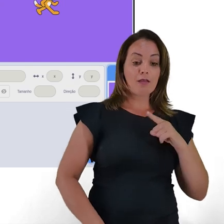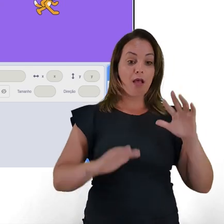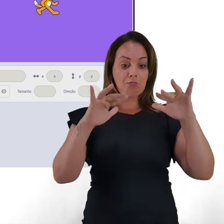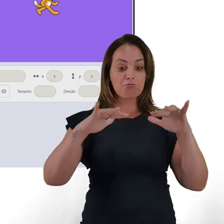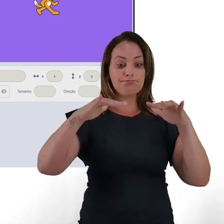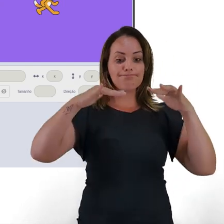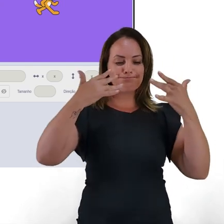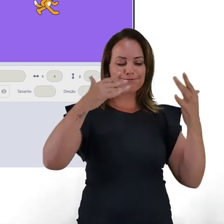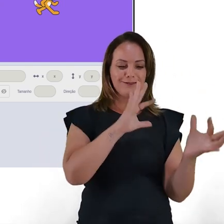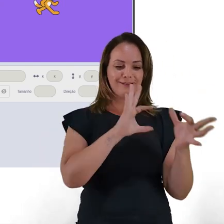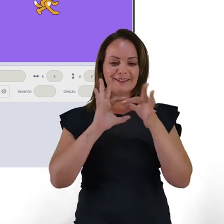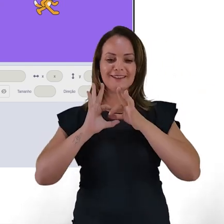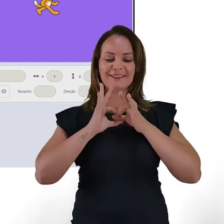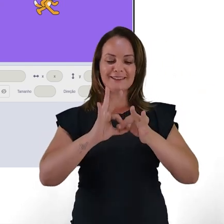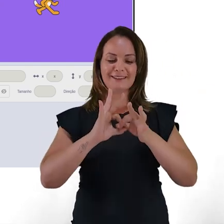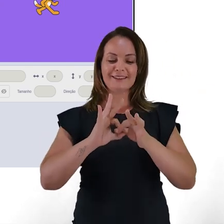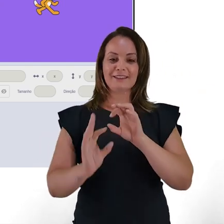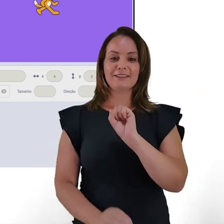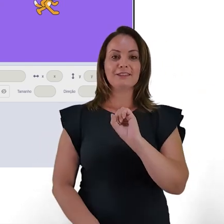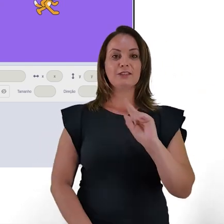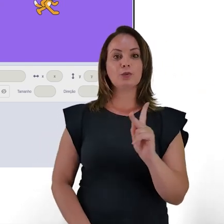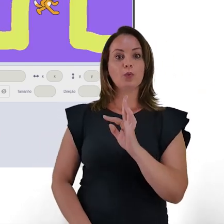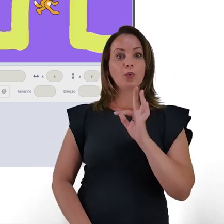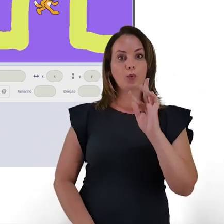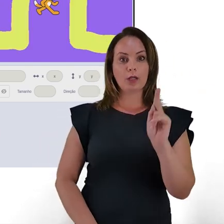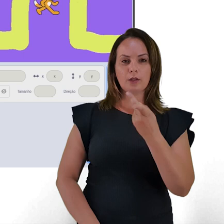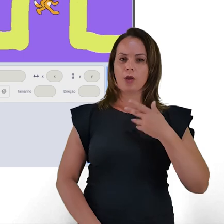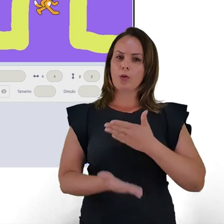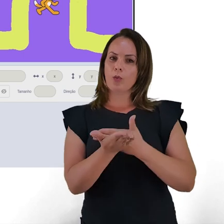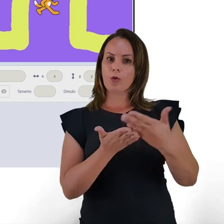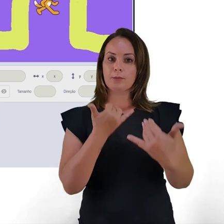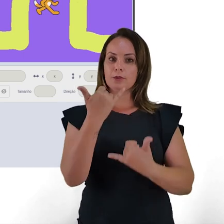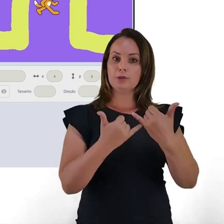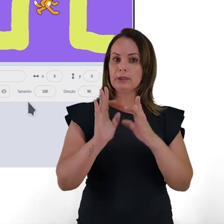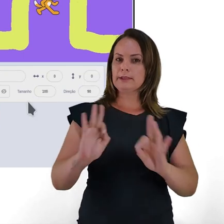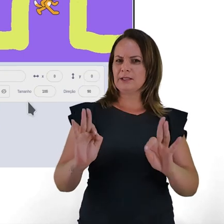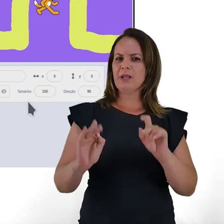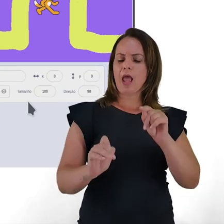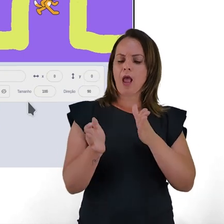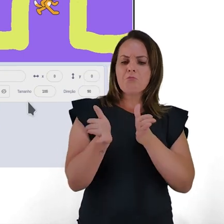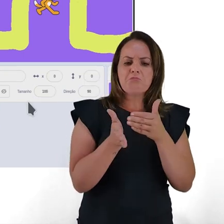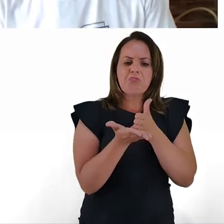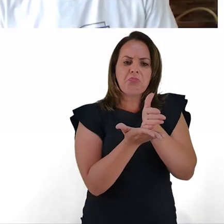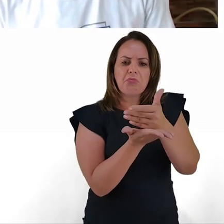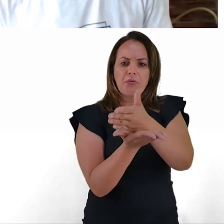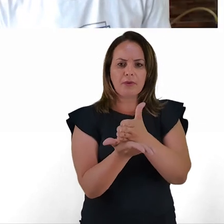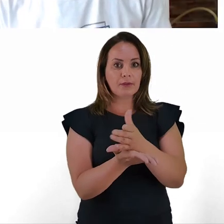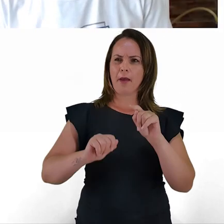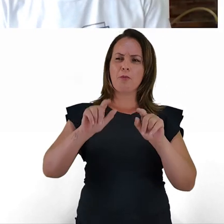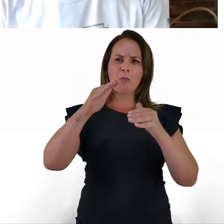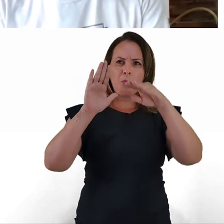dentro do ambiente do Scratch, a gente sempre começa ali por um jogo bem simples, que é o jogo do labirinto. Então, como ele é um programa feito